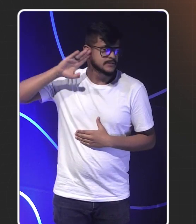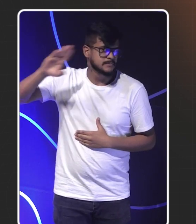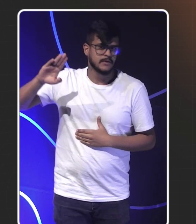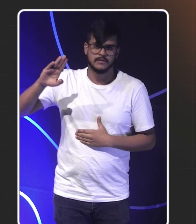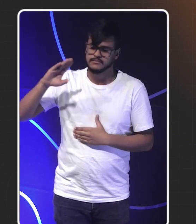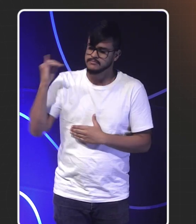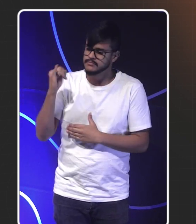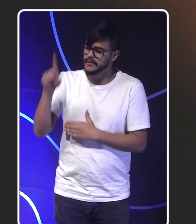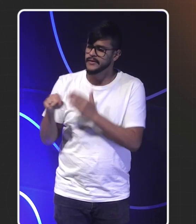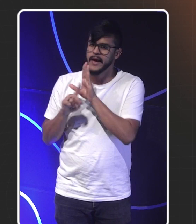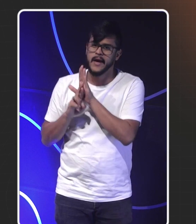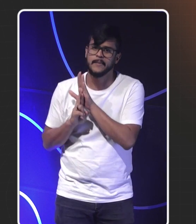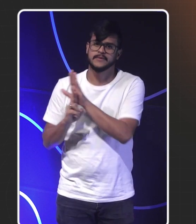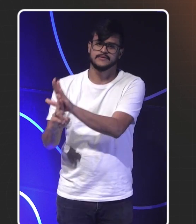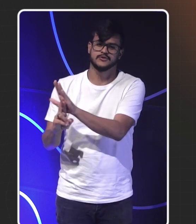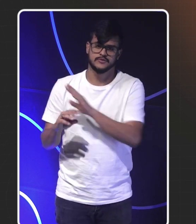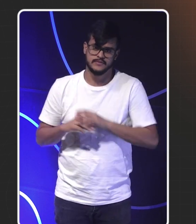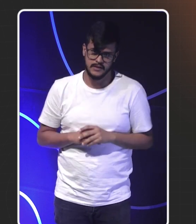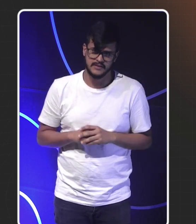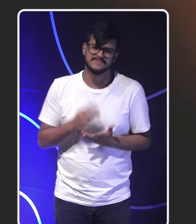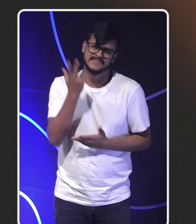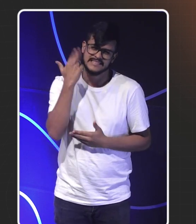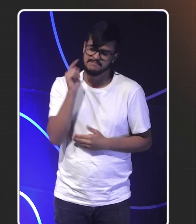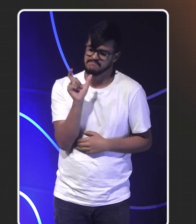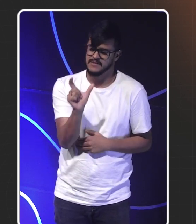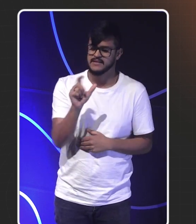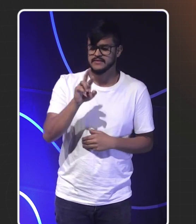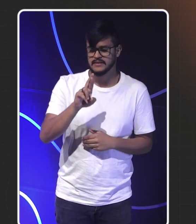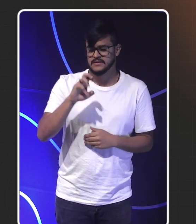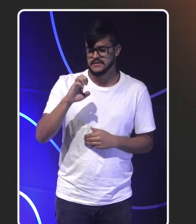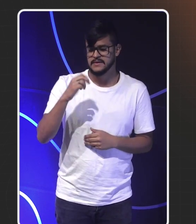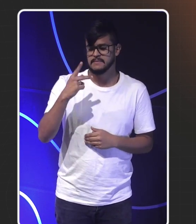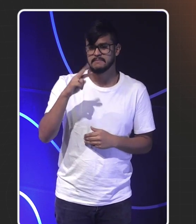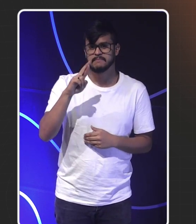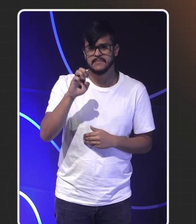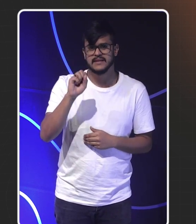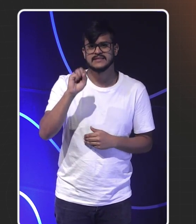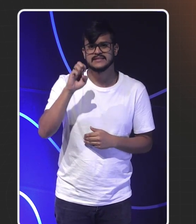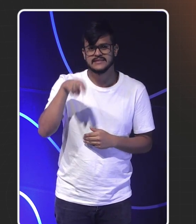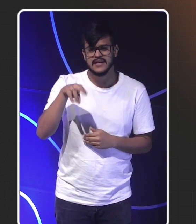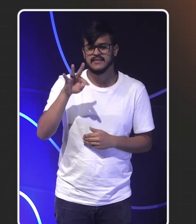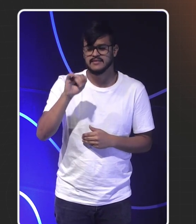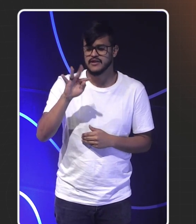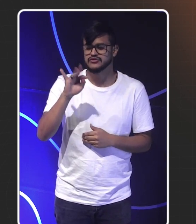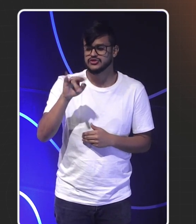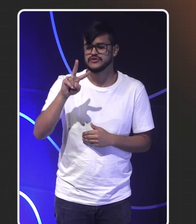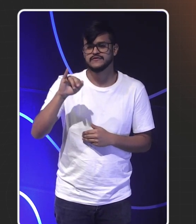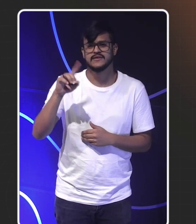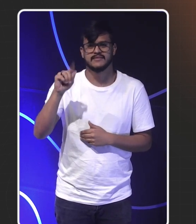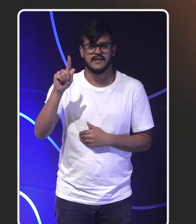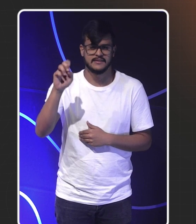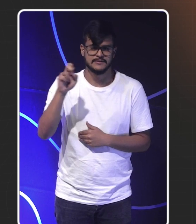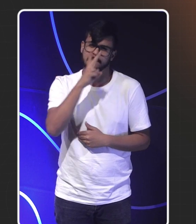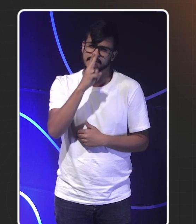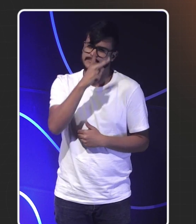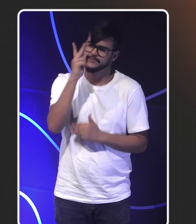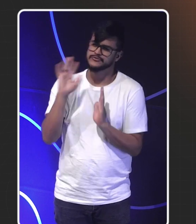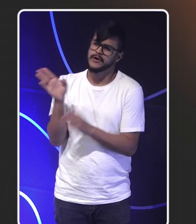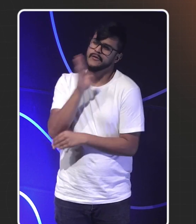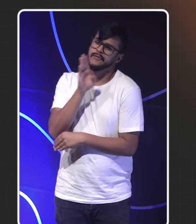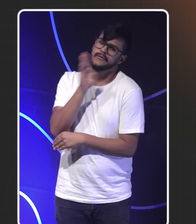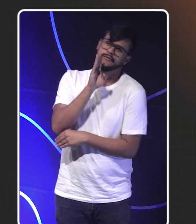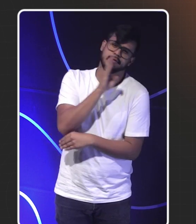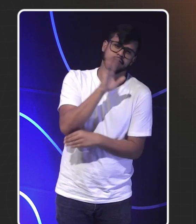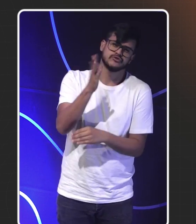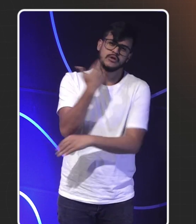representatividade. Apesar de ser uma palavra que nas redes sociais já está meio batida, ela nunca deixou de perder essa importância. E